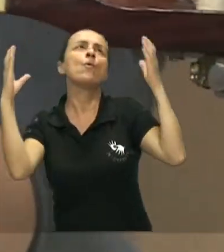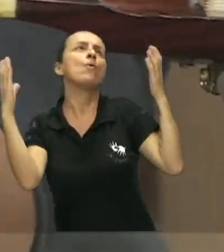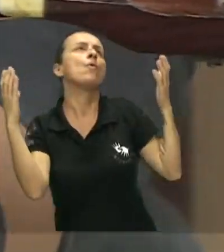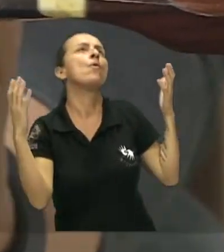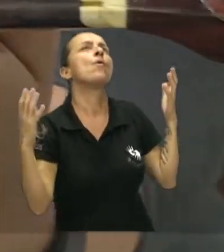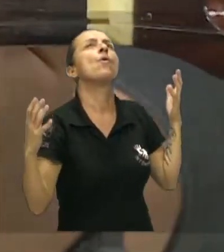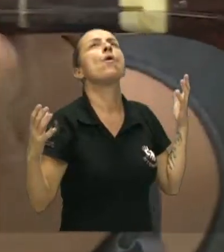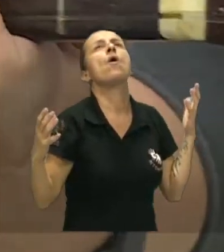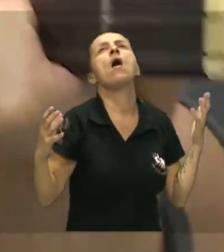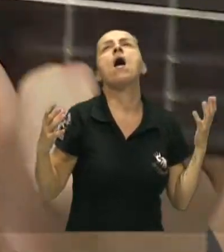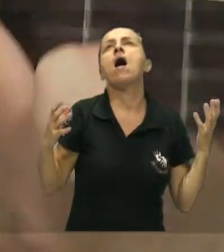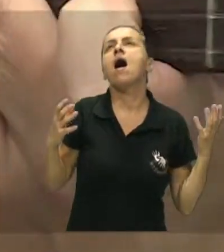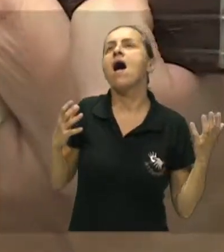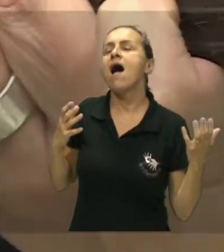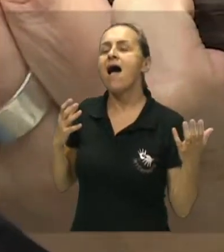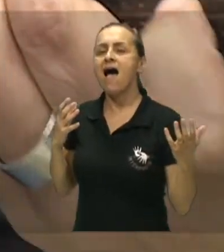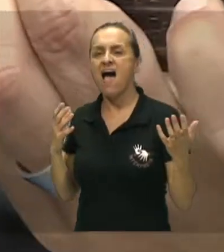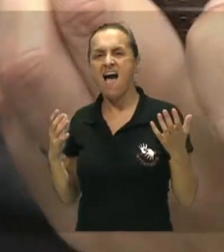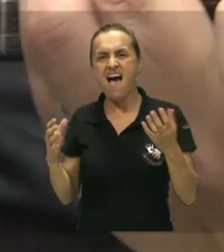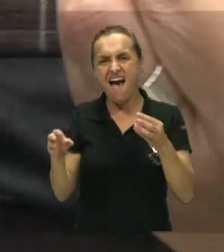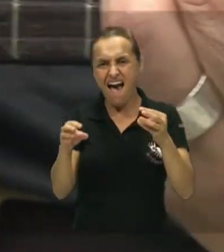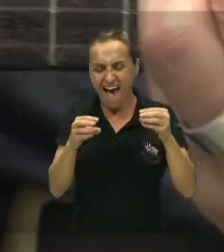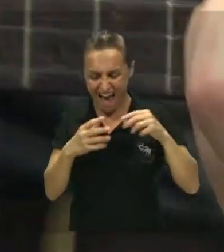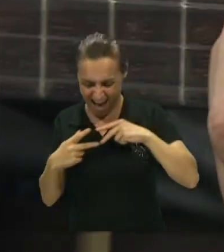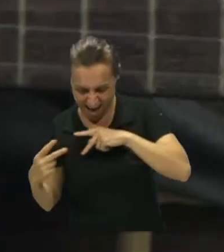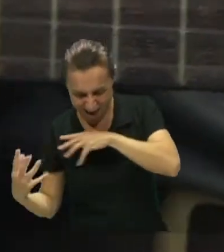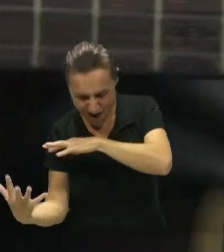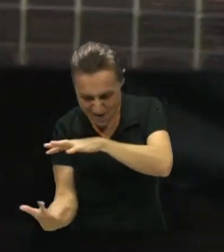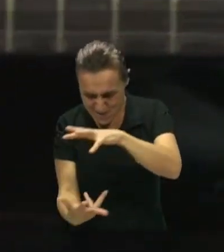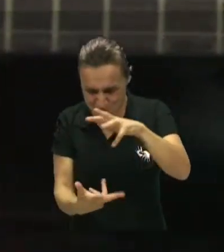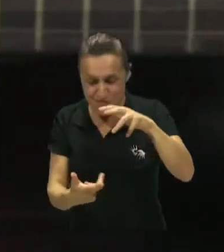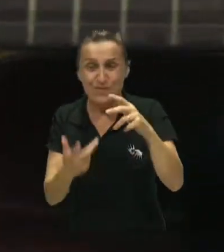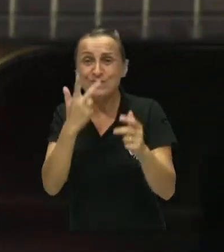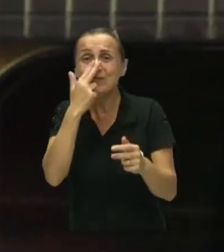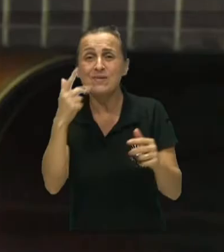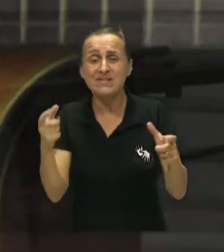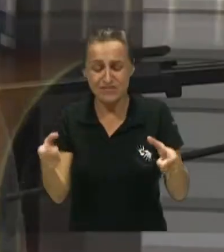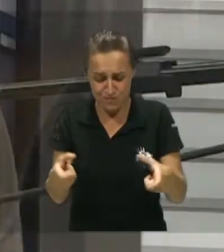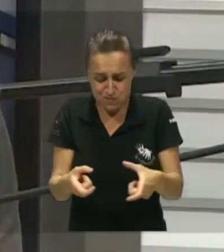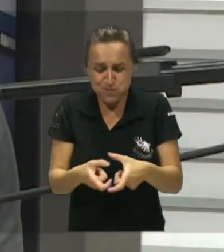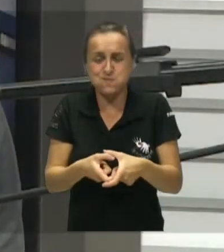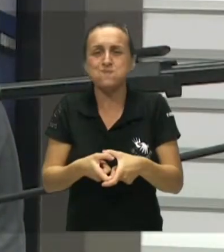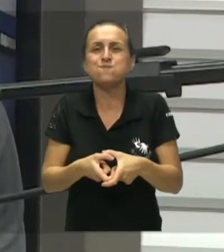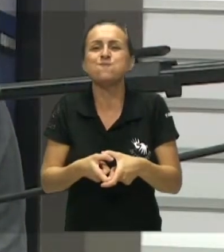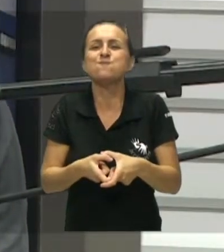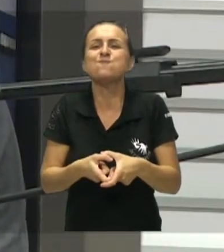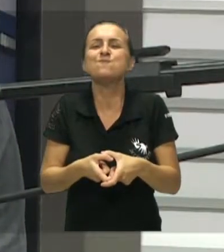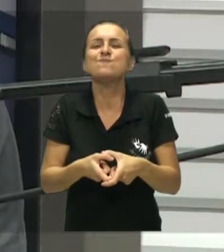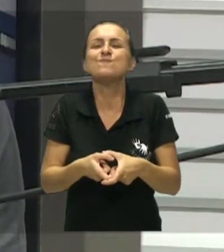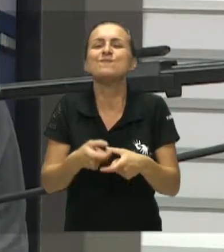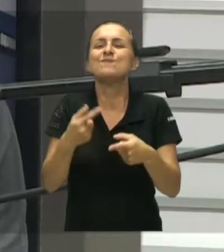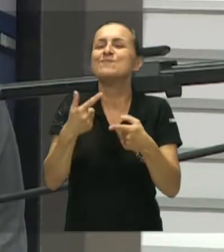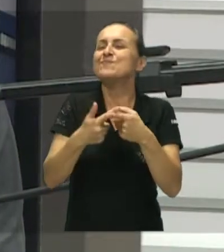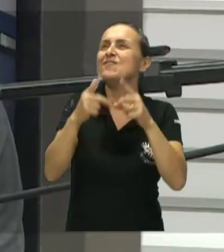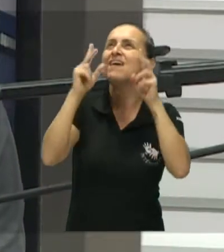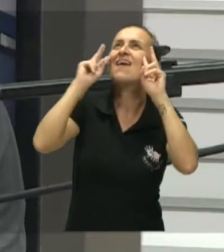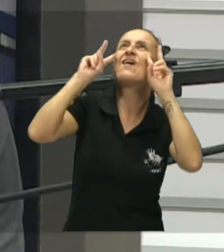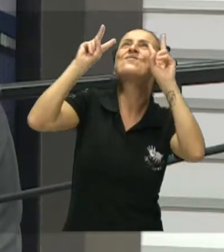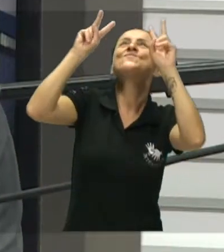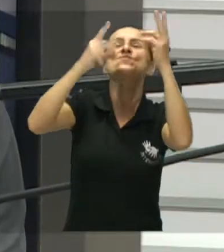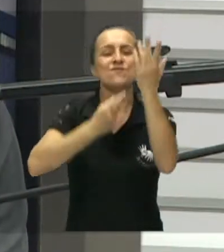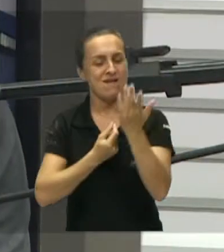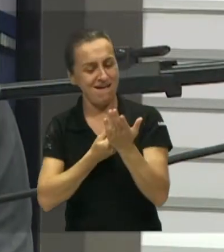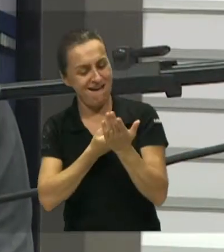A terra se revelará pequena na mira louca dessa íris lunar.